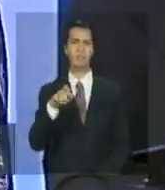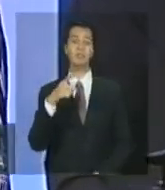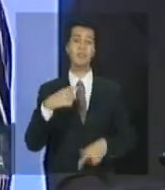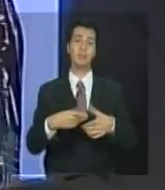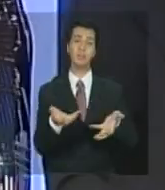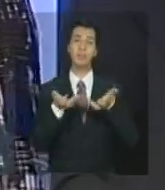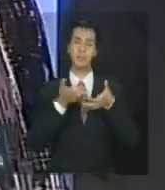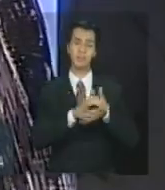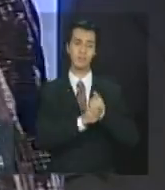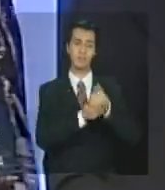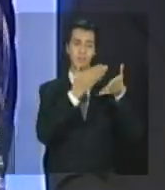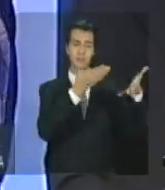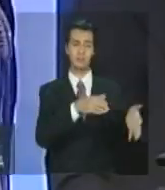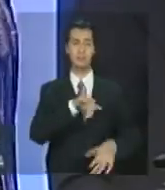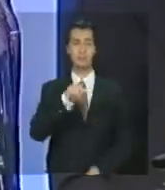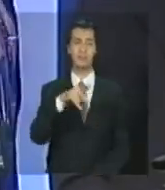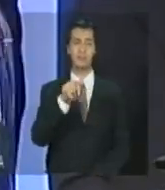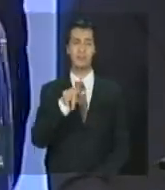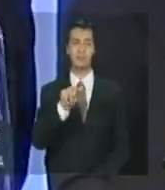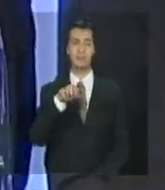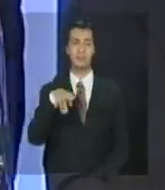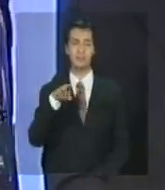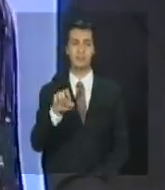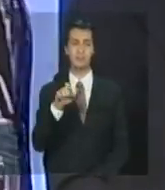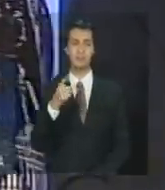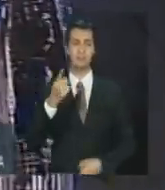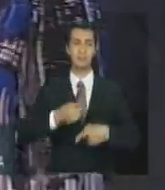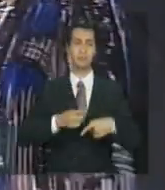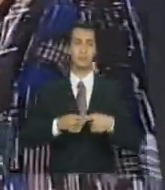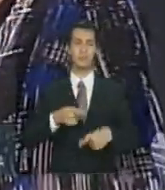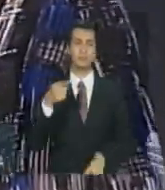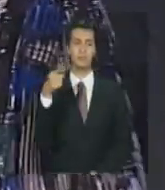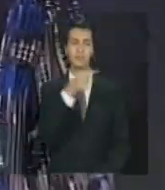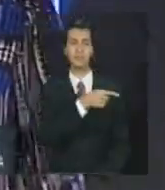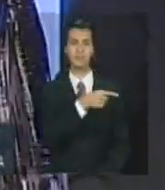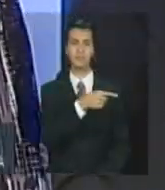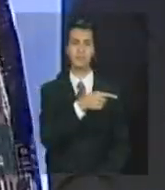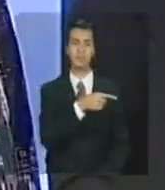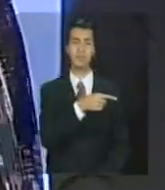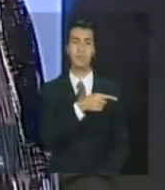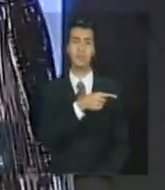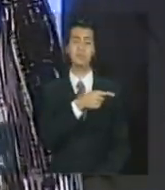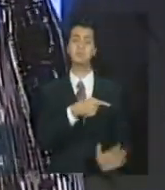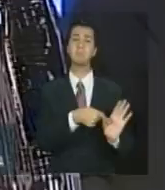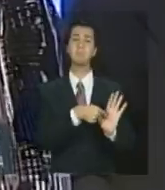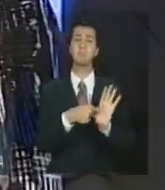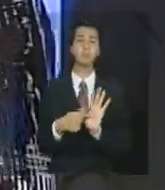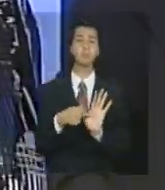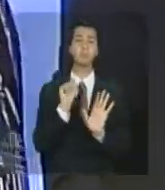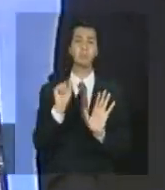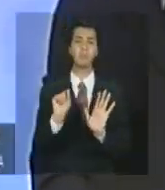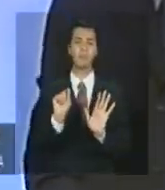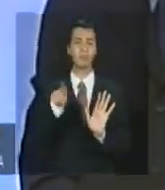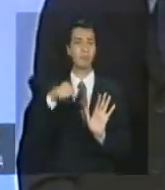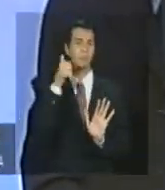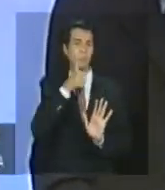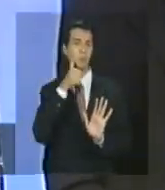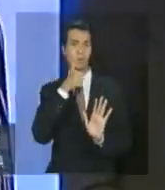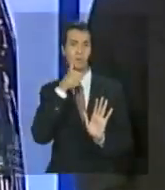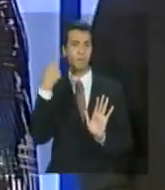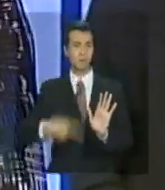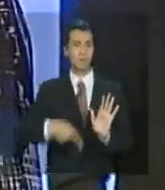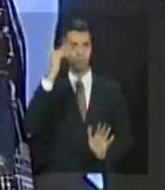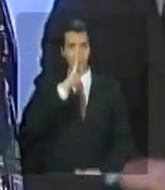homenagear a Jaqueline porque ela é uma representante da mulher